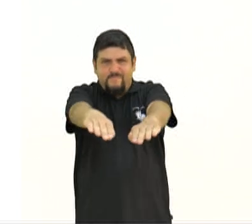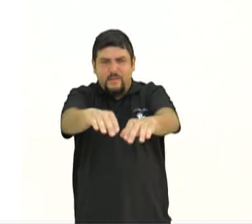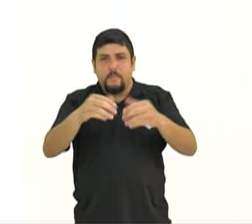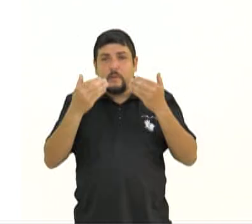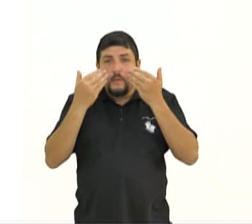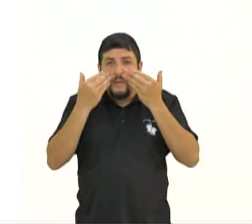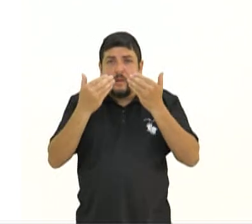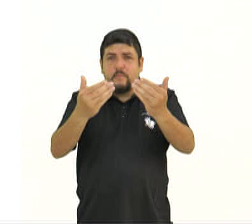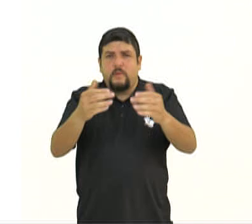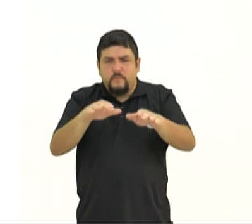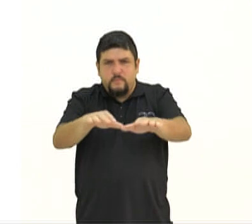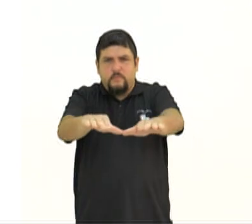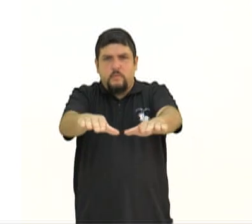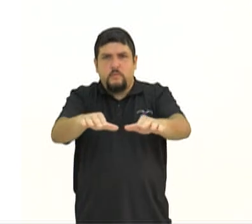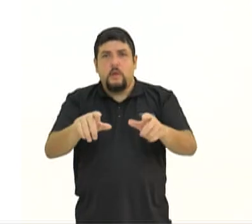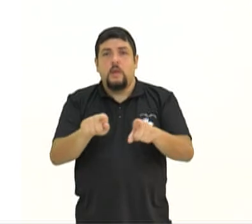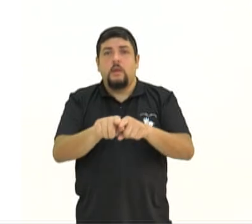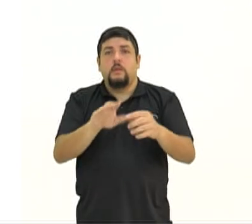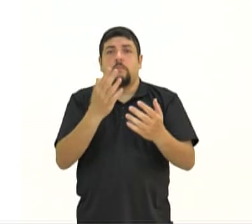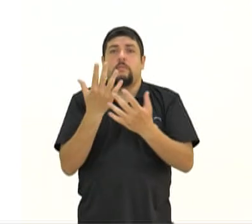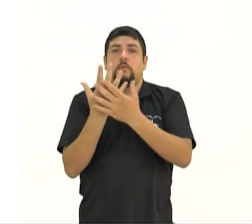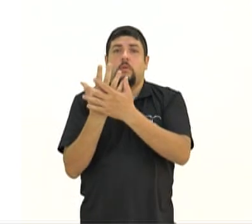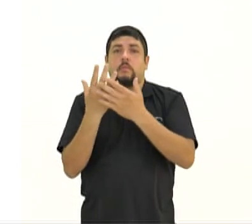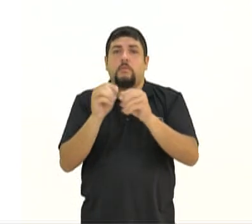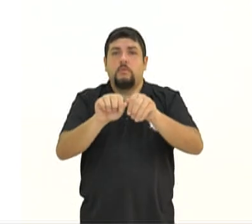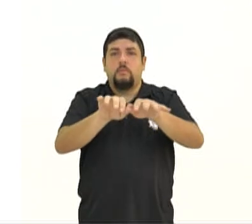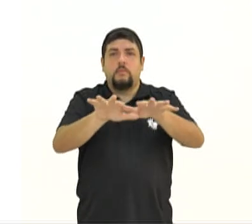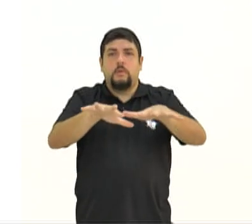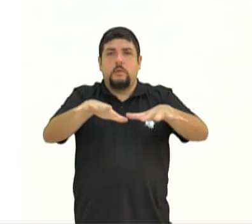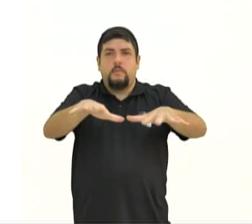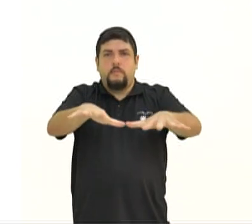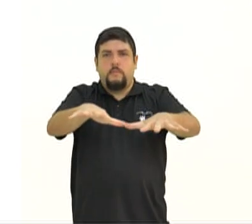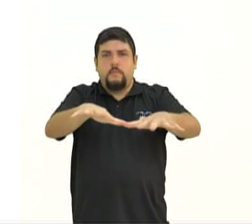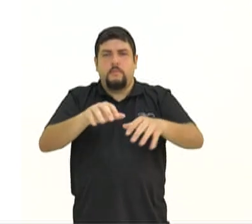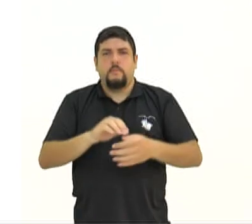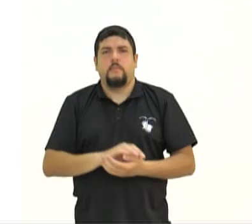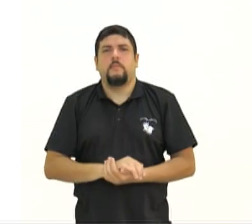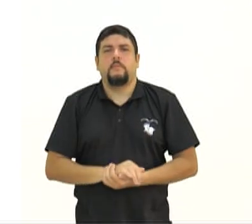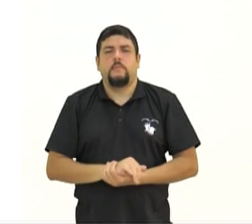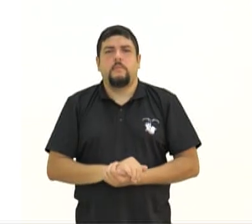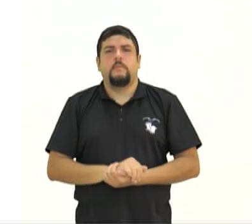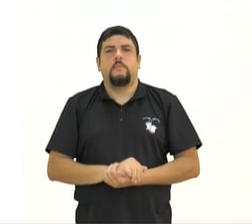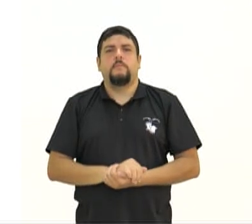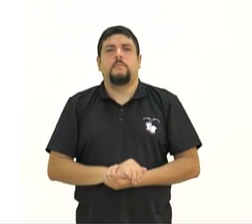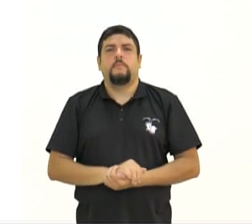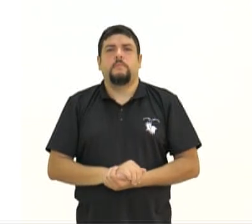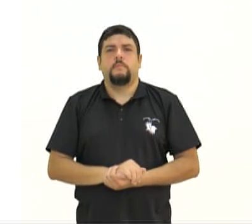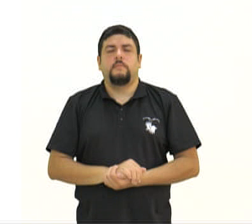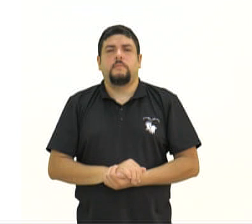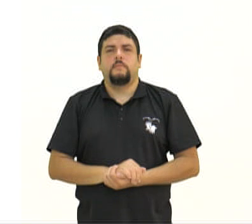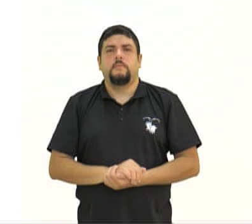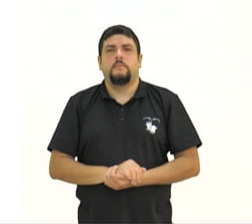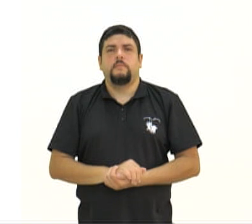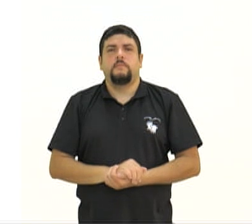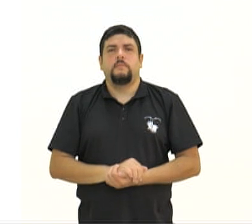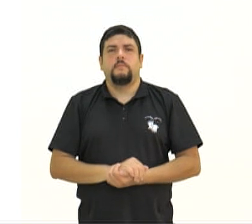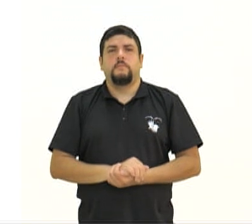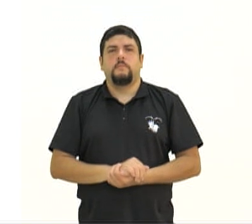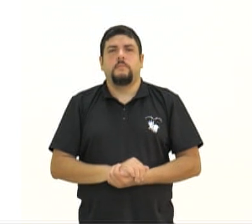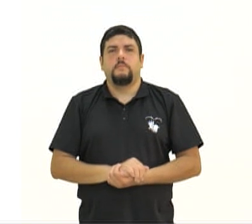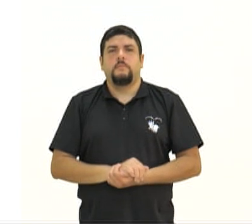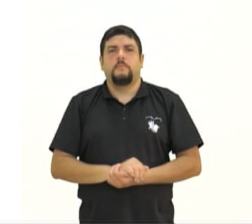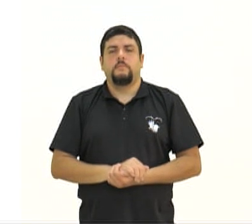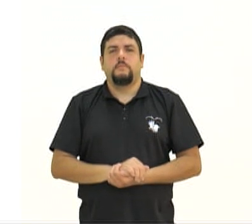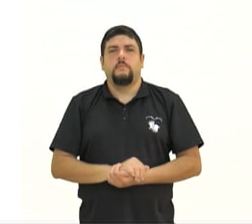dedos da mão eles têm que estar abertos. Respira e al exhalar ponte de rodillas